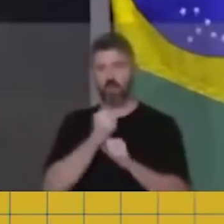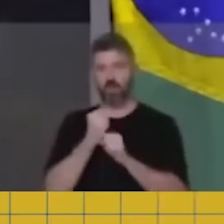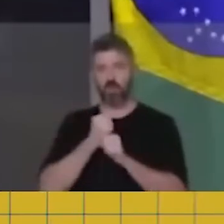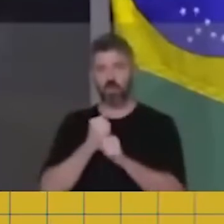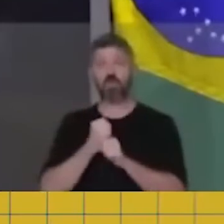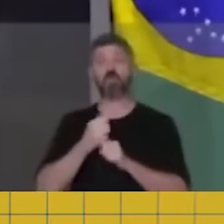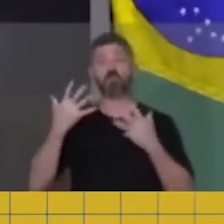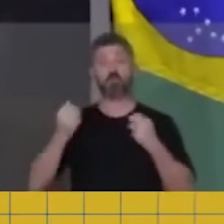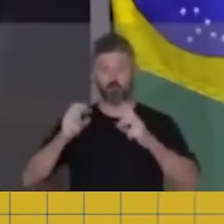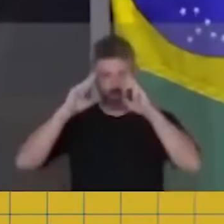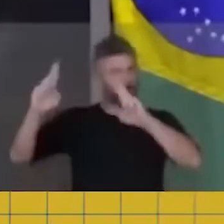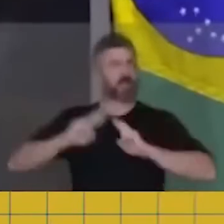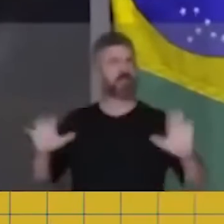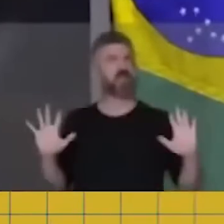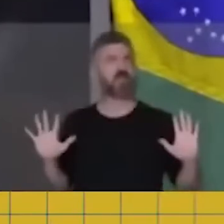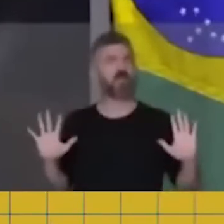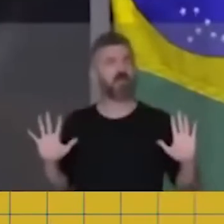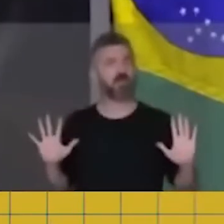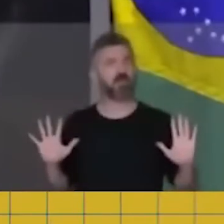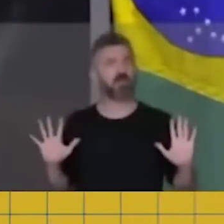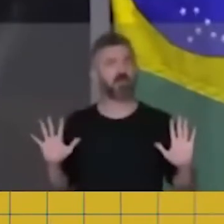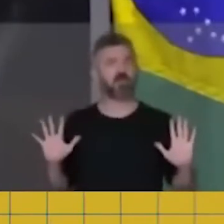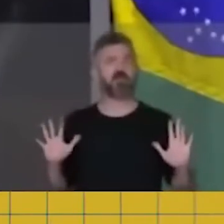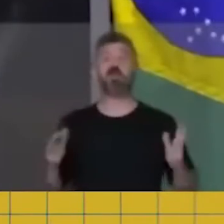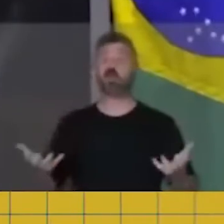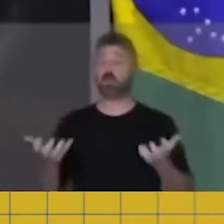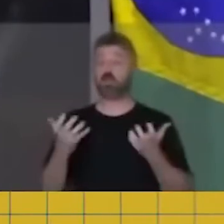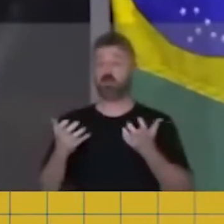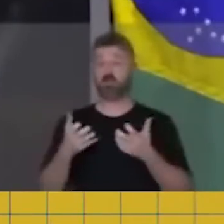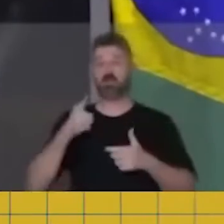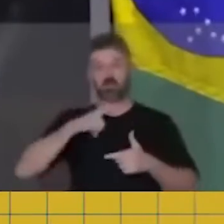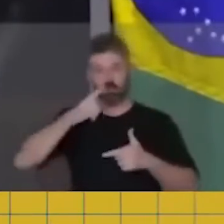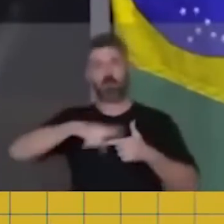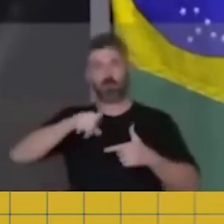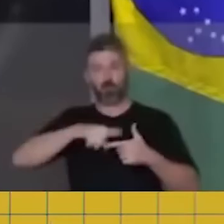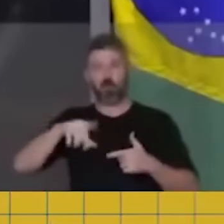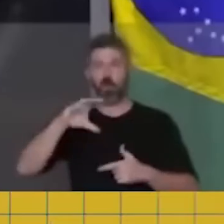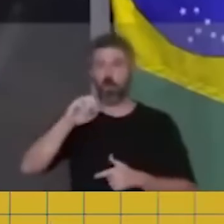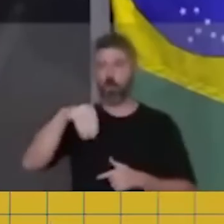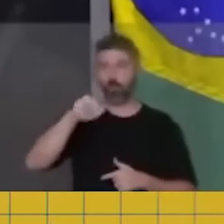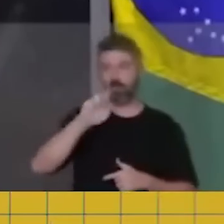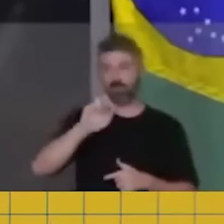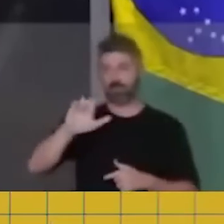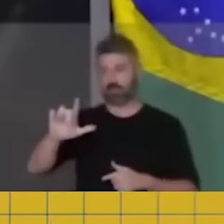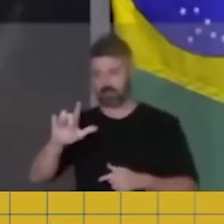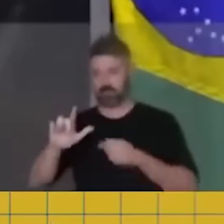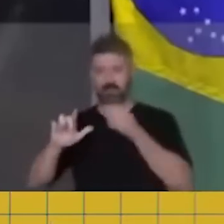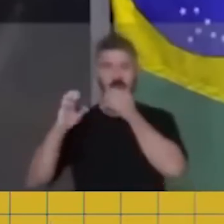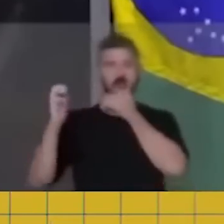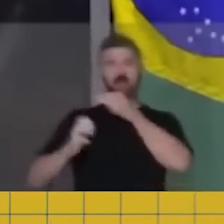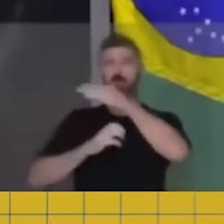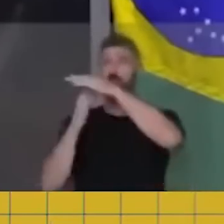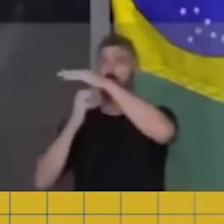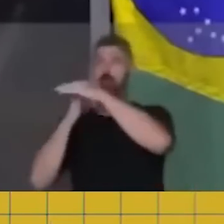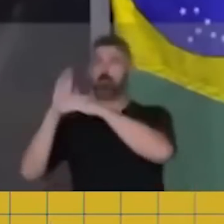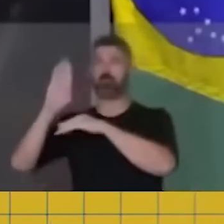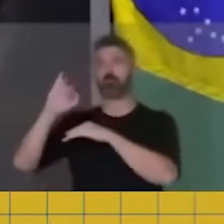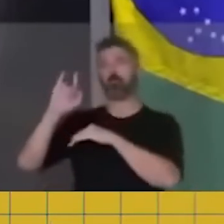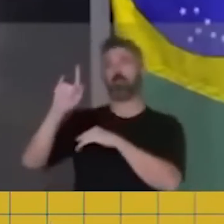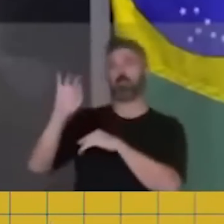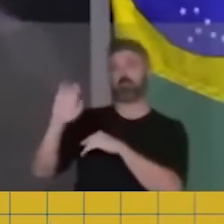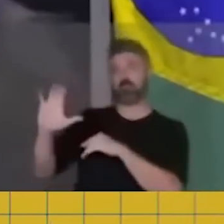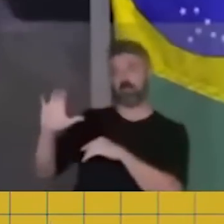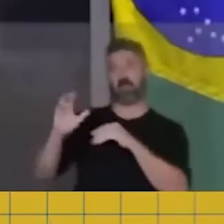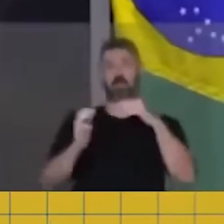e desrespeitar queremos a problemas comerciais entre as Big tags e empresas